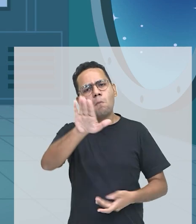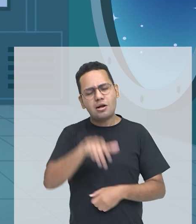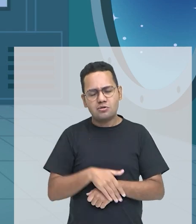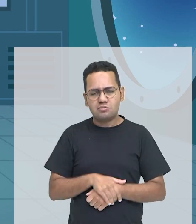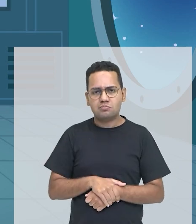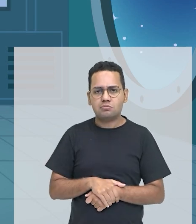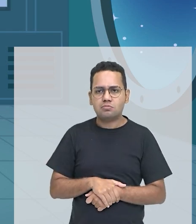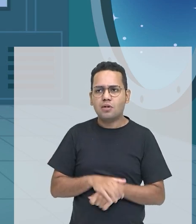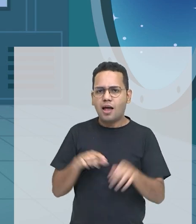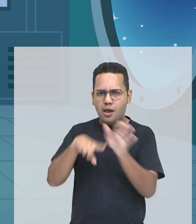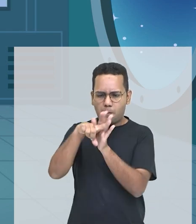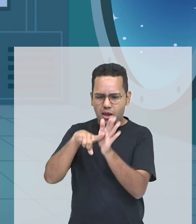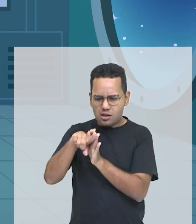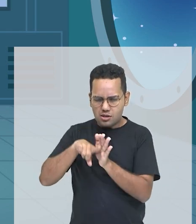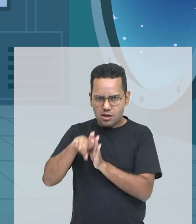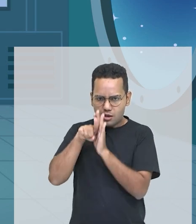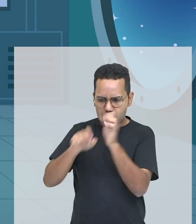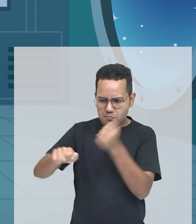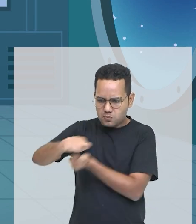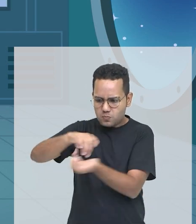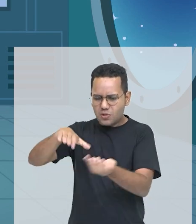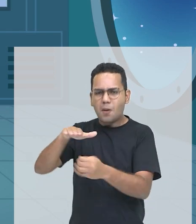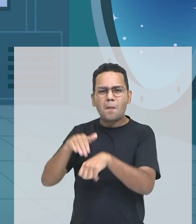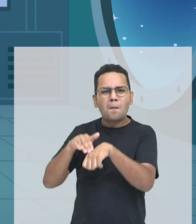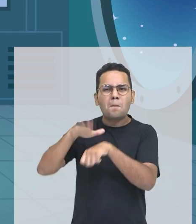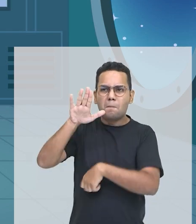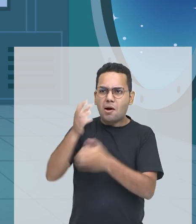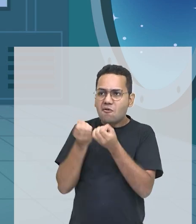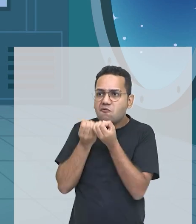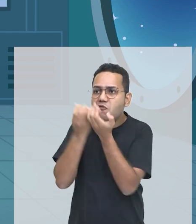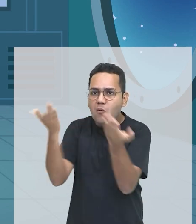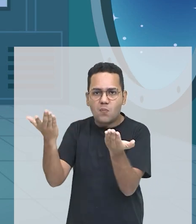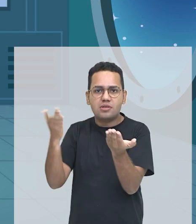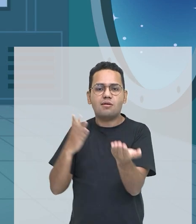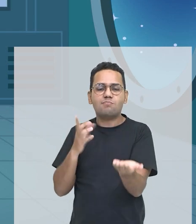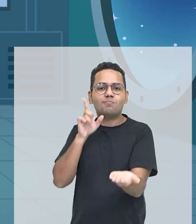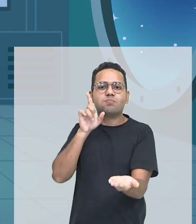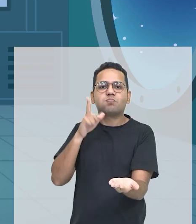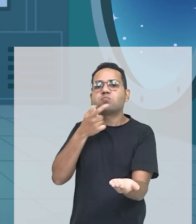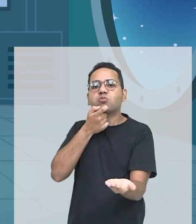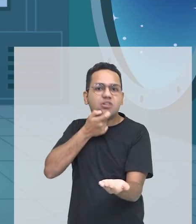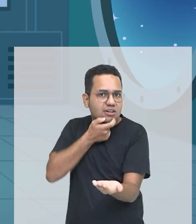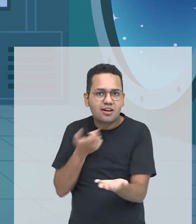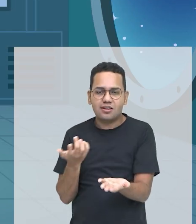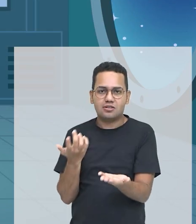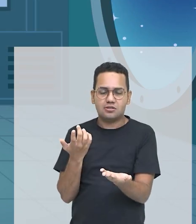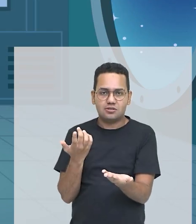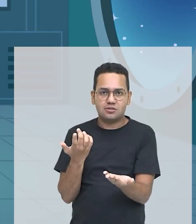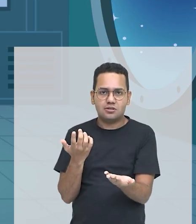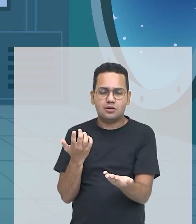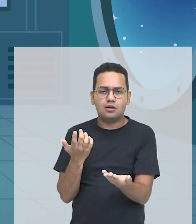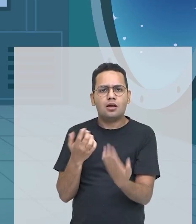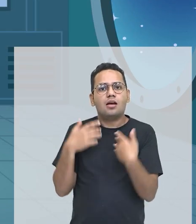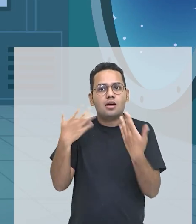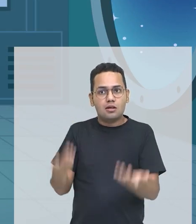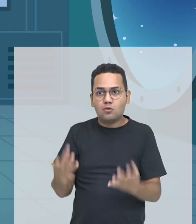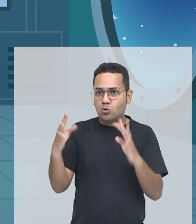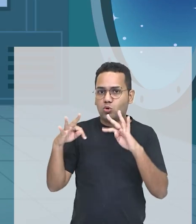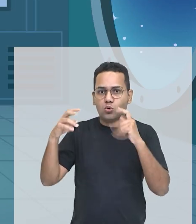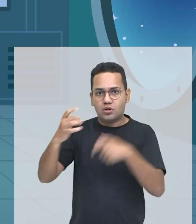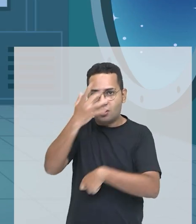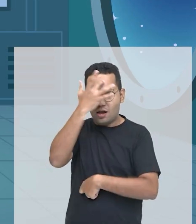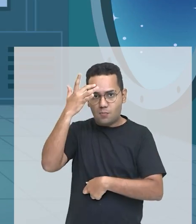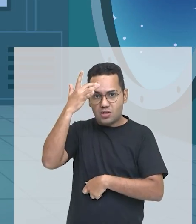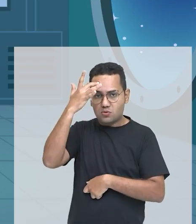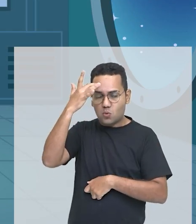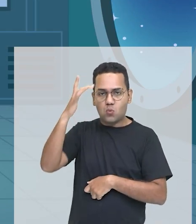de conhecimento que é exportado para o mundo todo. Então, as pessoas lá de qualquer região do mundo, se quiser ter acesso a uma pesquisa